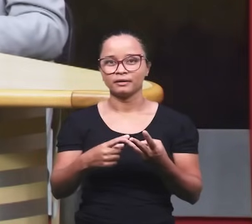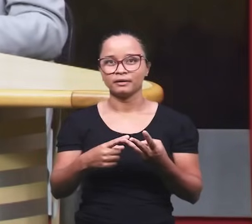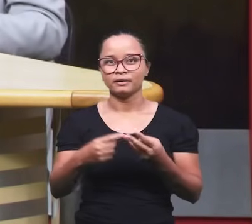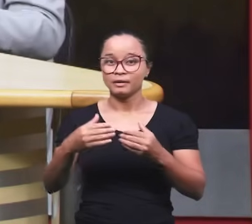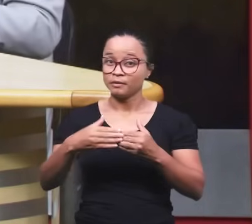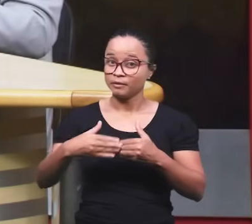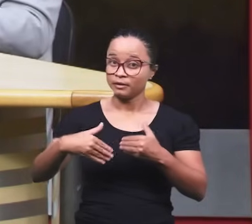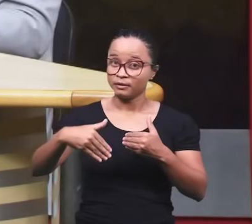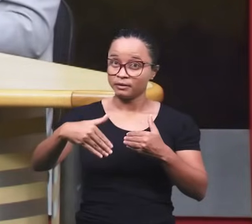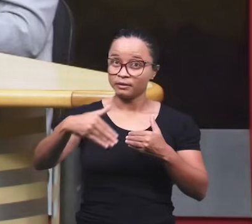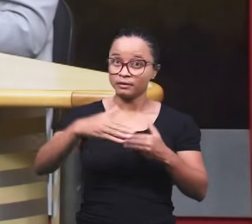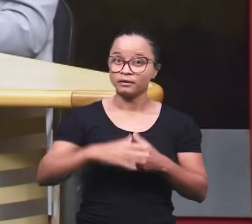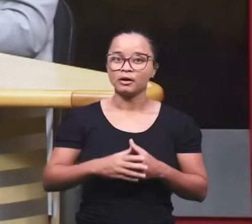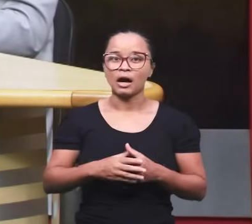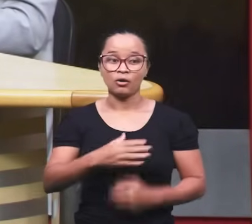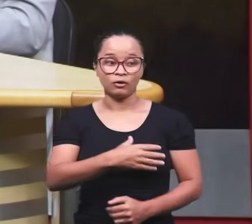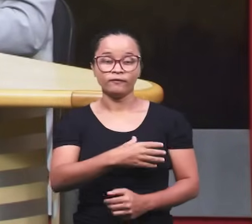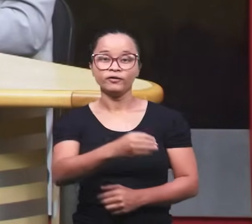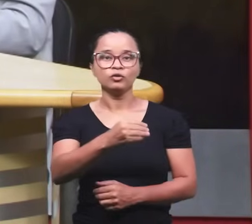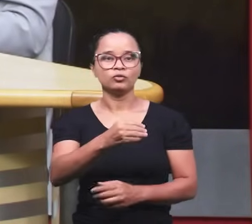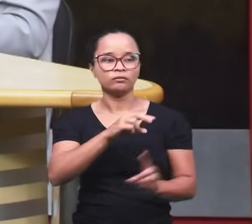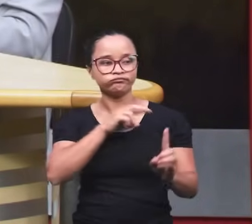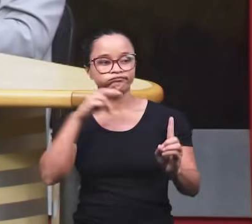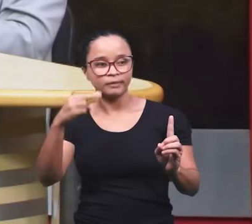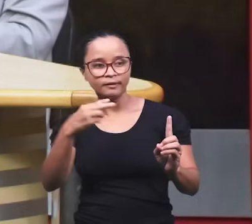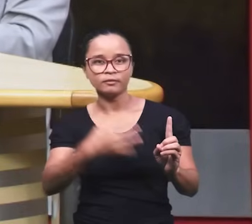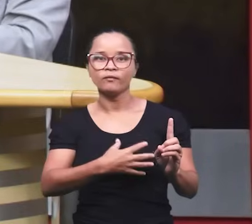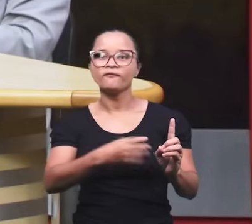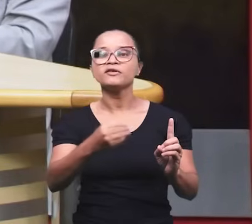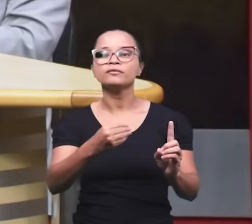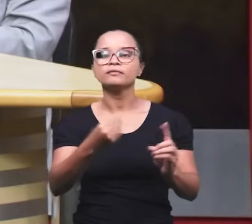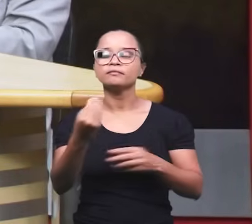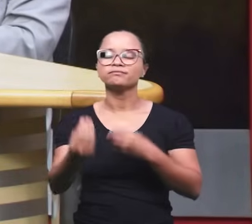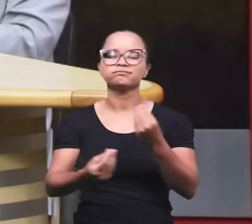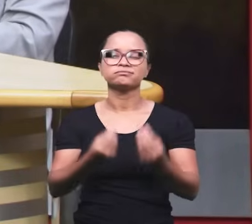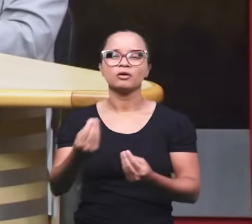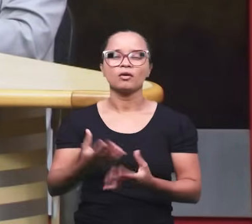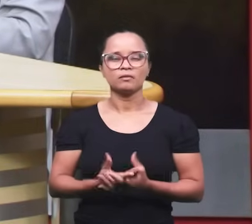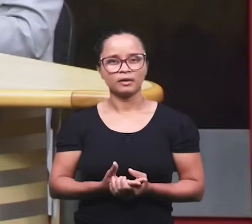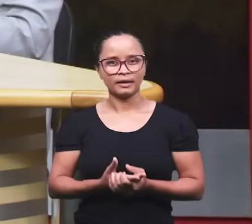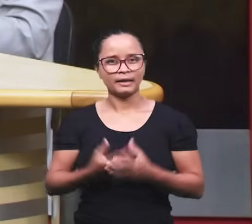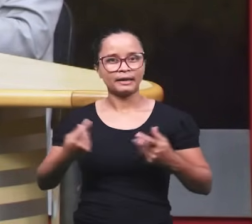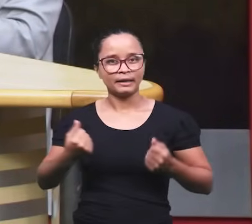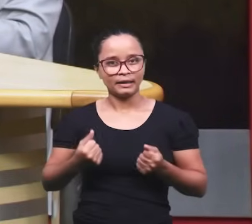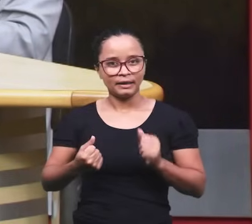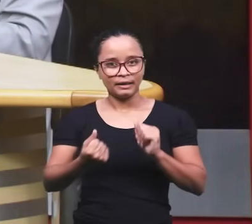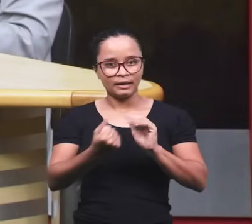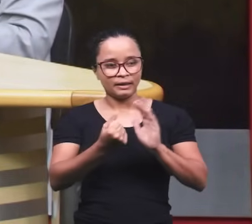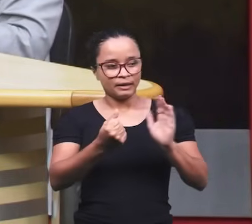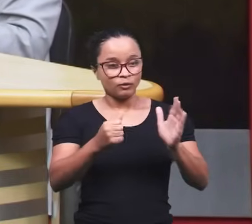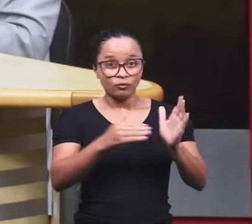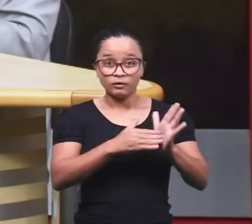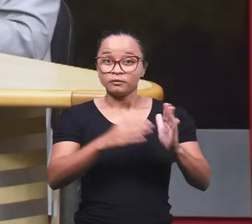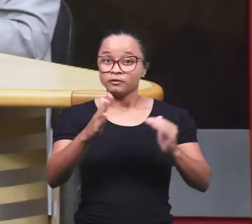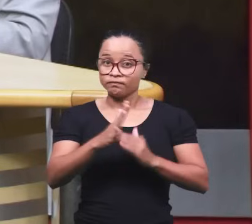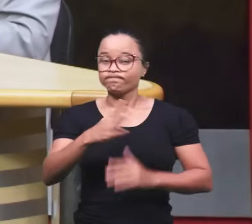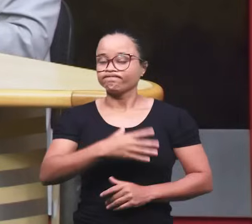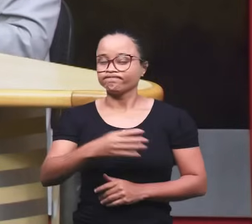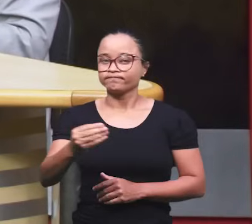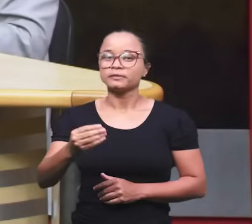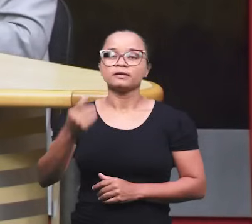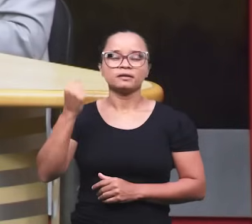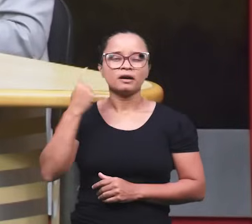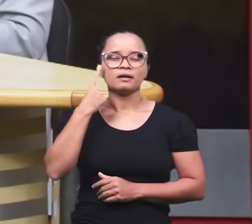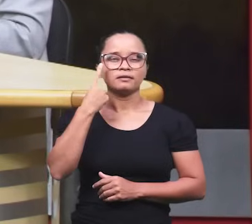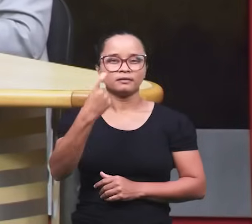interessante que é a partir da da Ótica do filho dos filhos né da da de como é que como é que são os Marcos